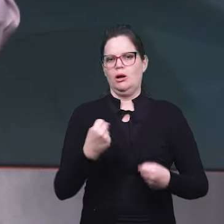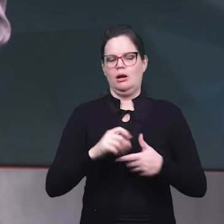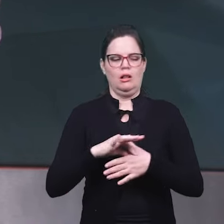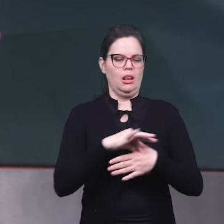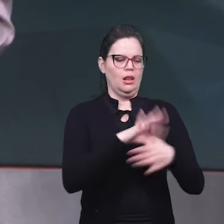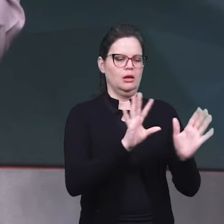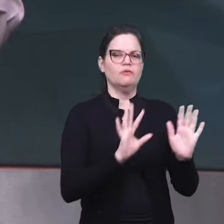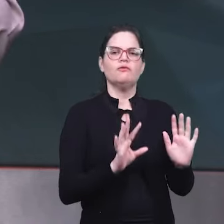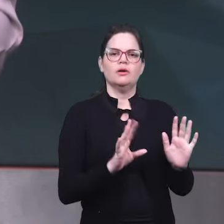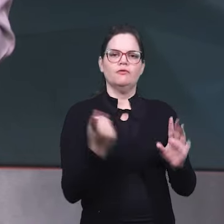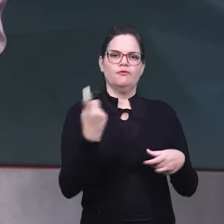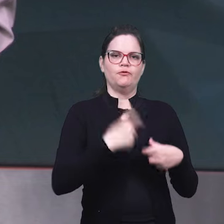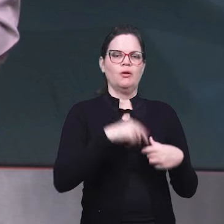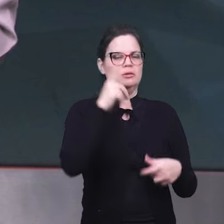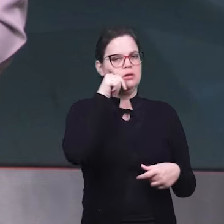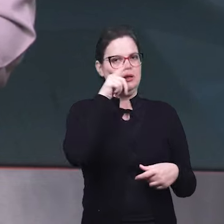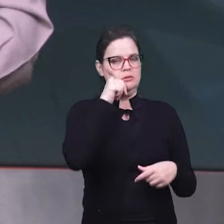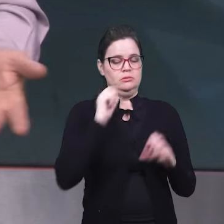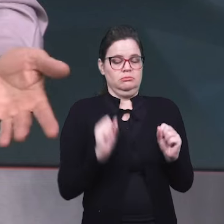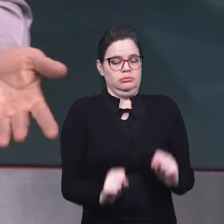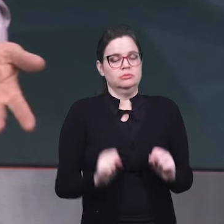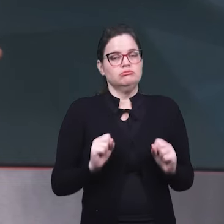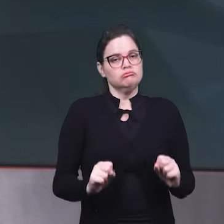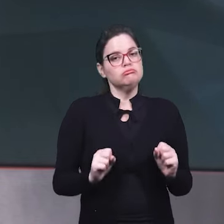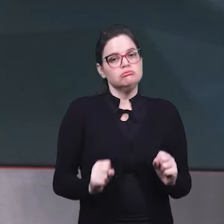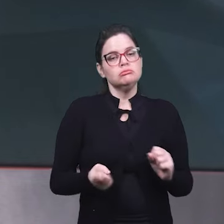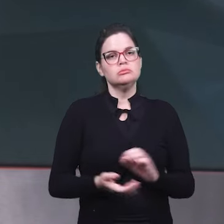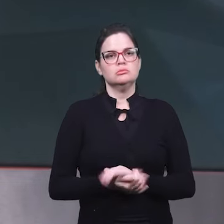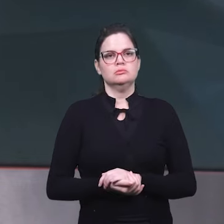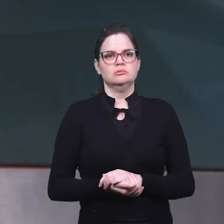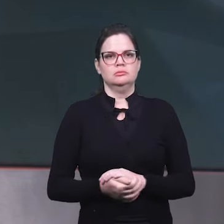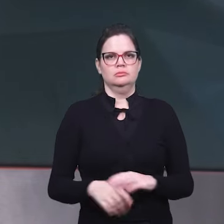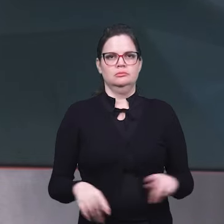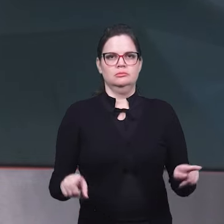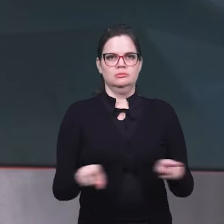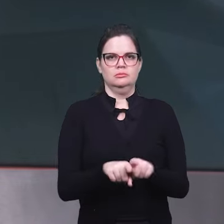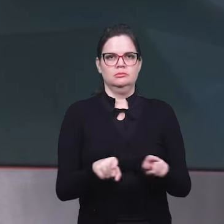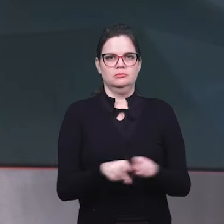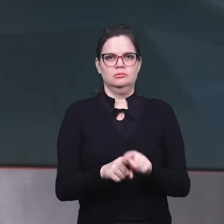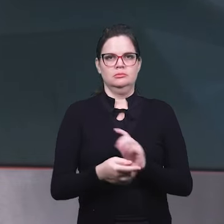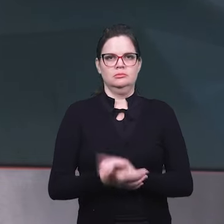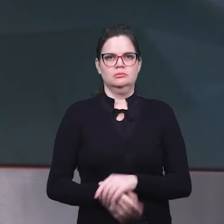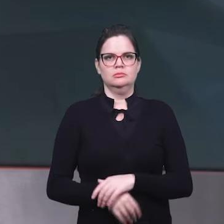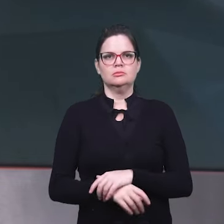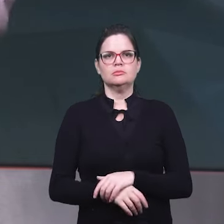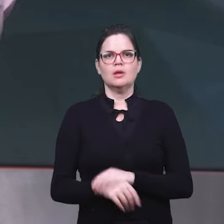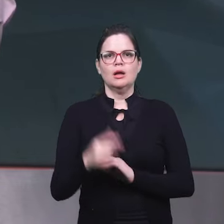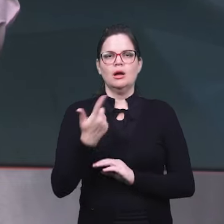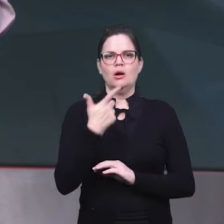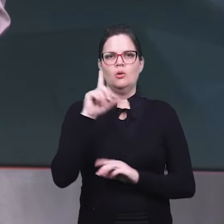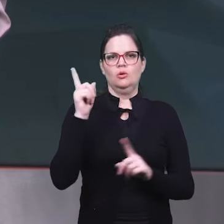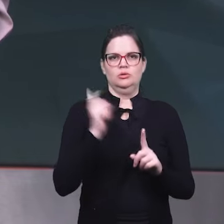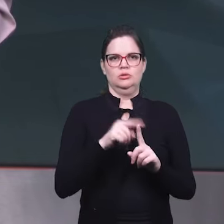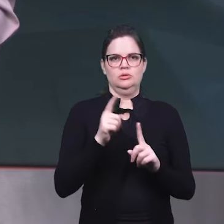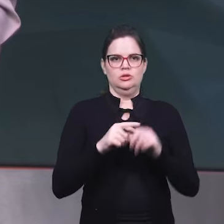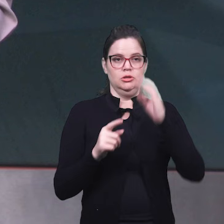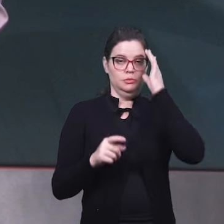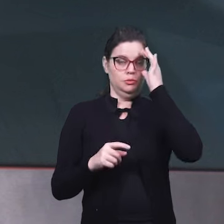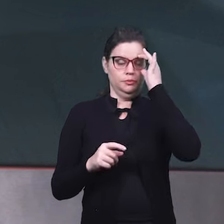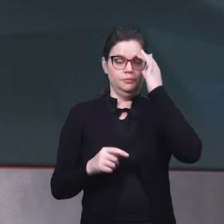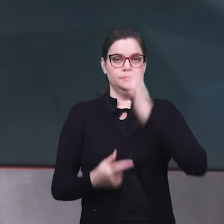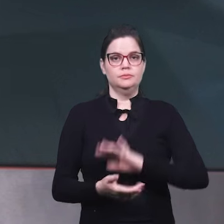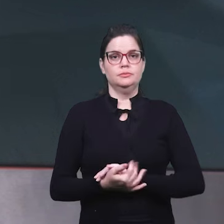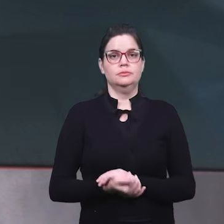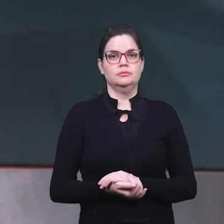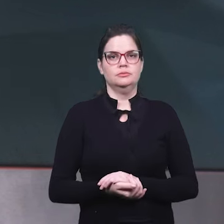de aquisição por financiamento. Uma outra forma é o leasing. O leasing é diferente.